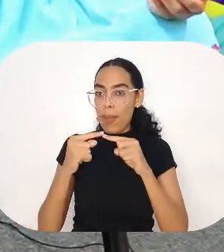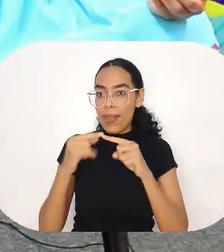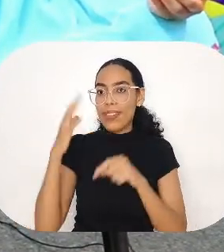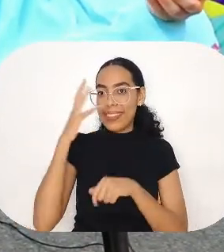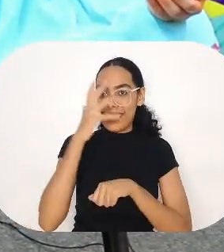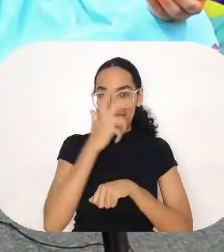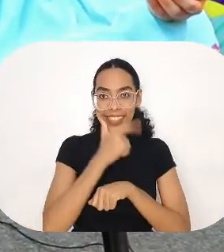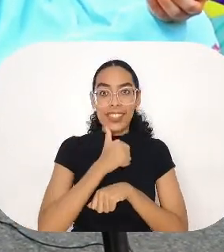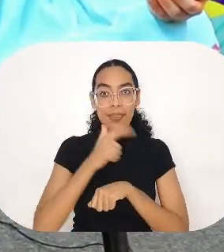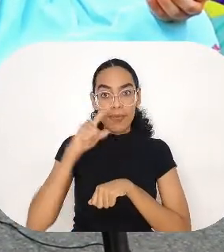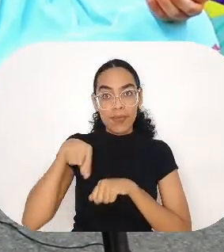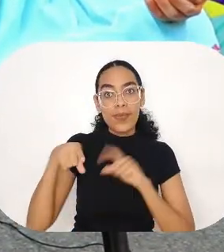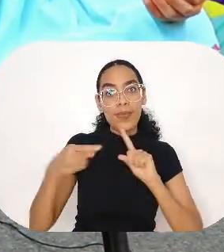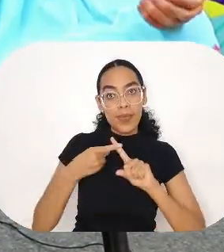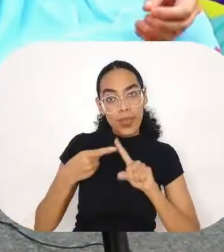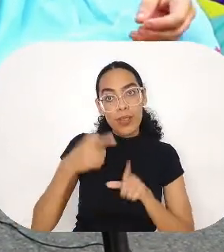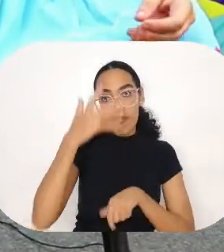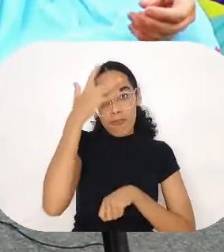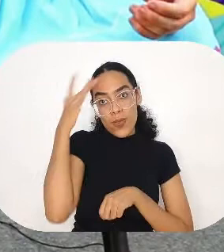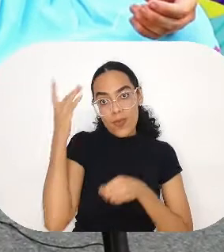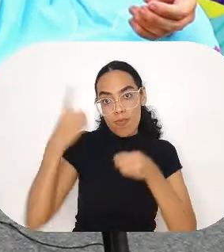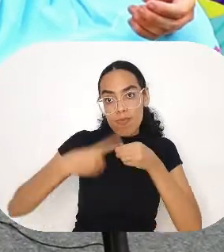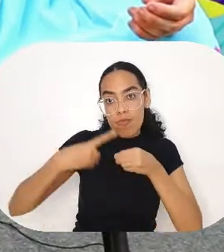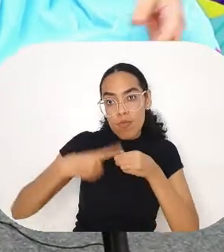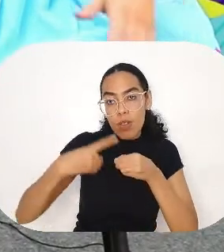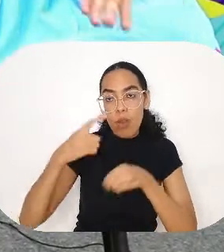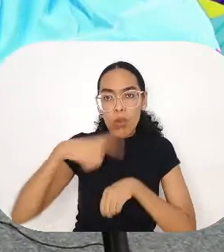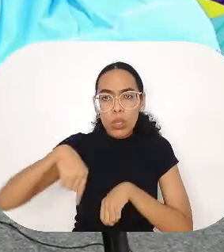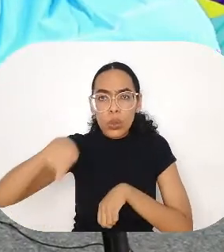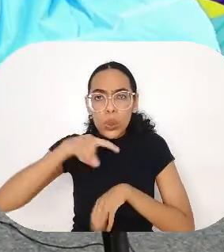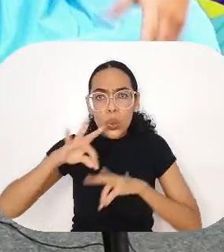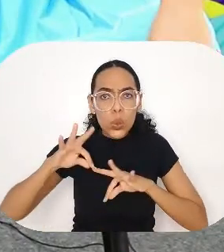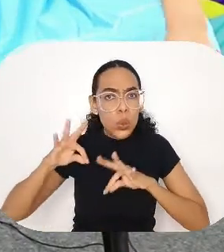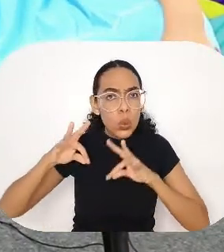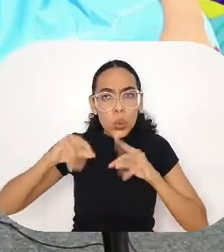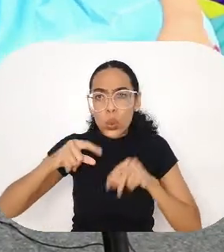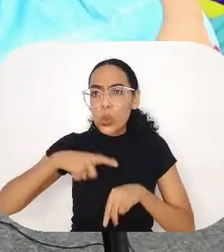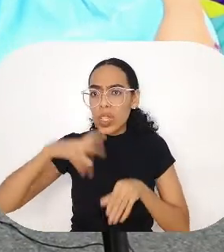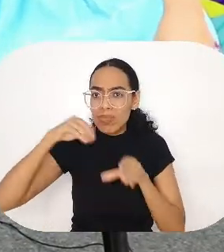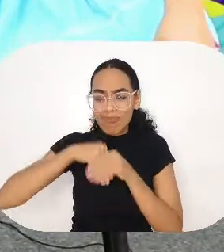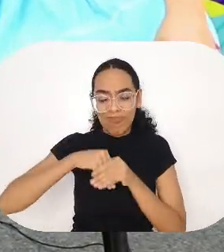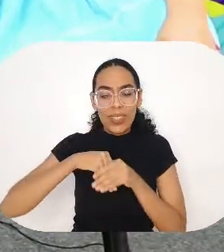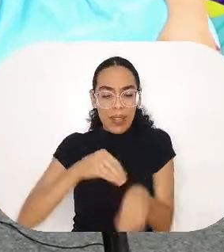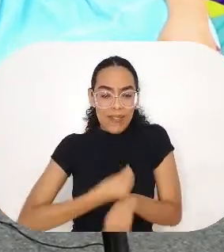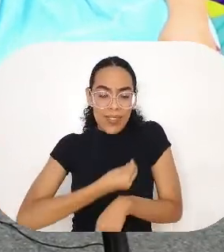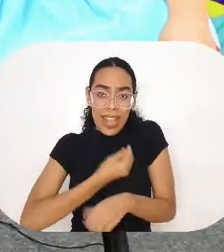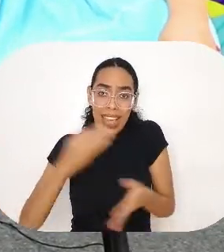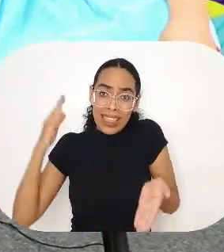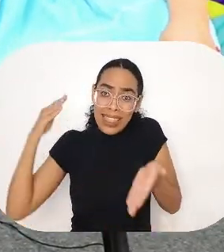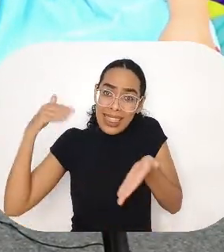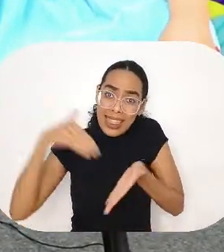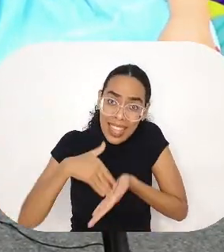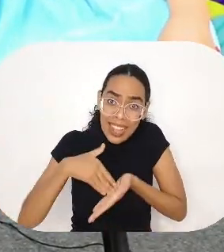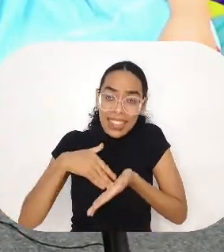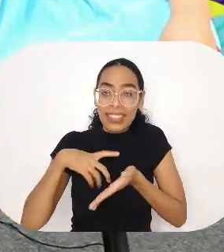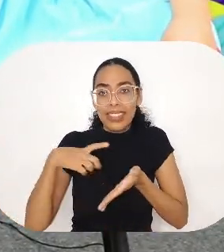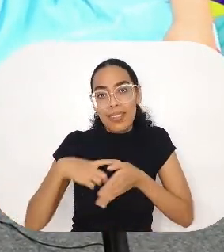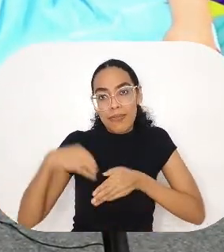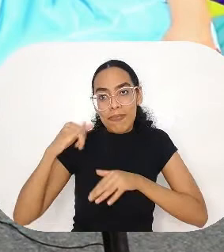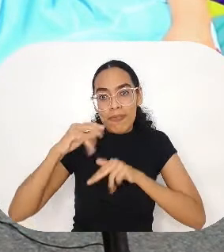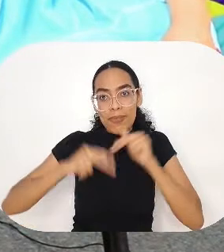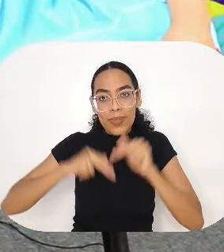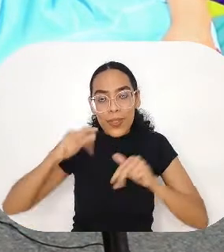que lembrar do povo sertanejo e tudo que eles passam até chegar essa época maravilhosa, né? Com certeza. Para